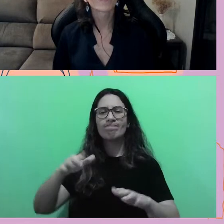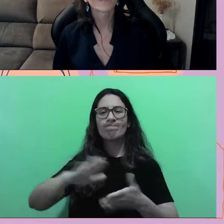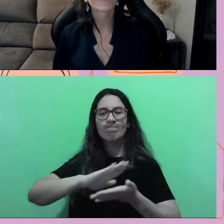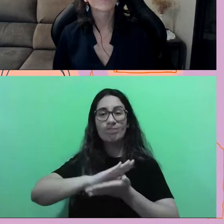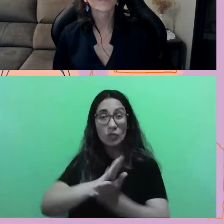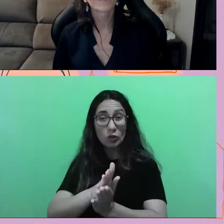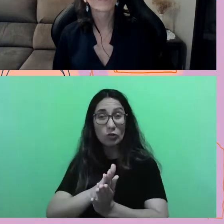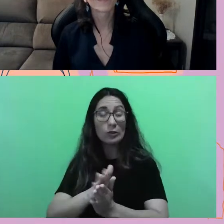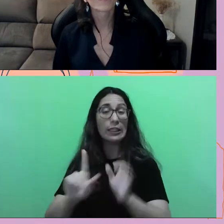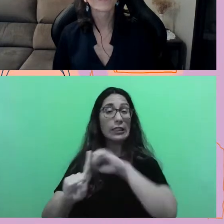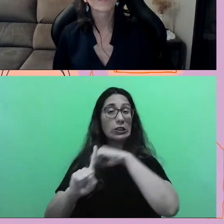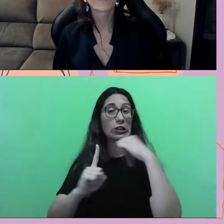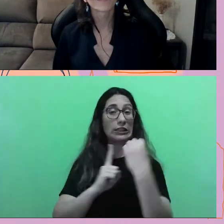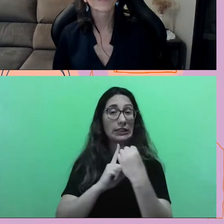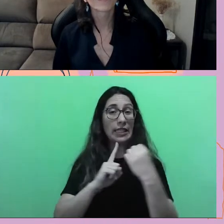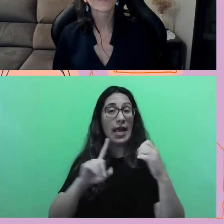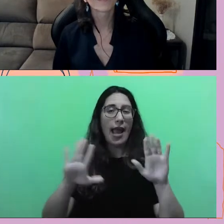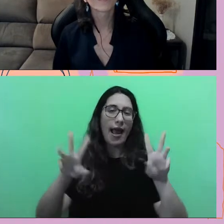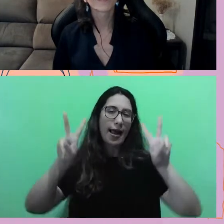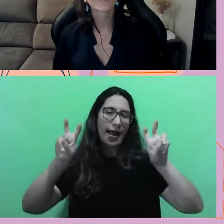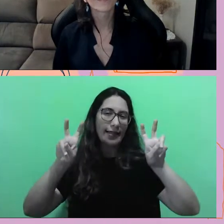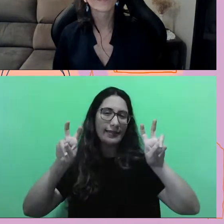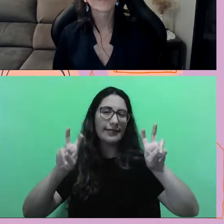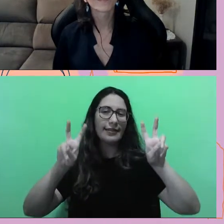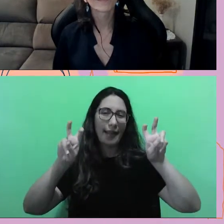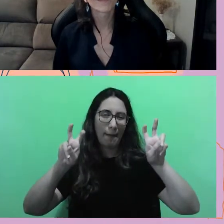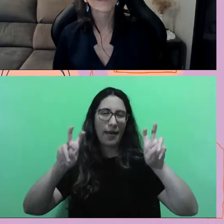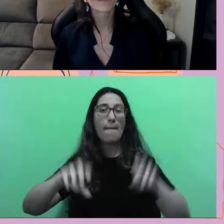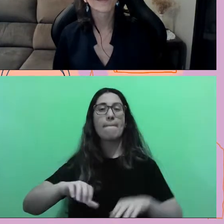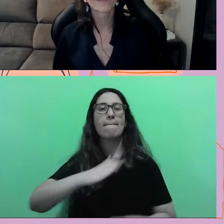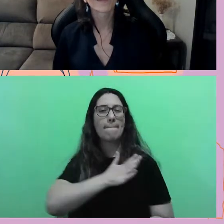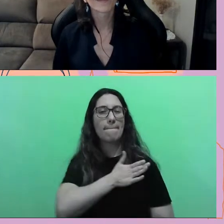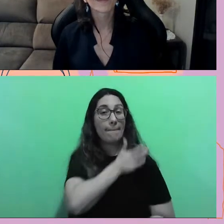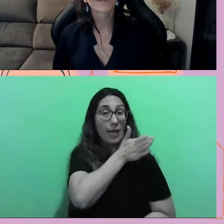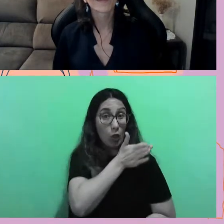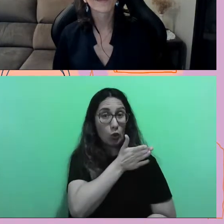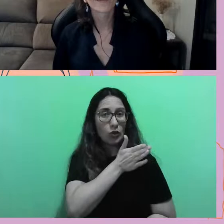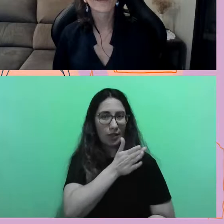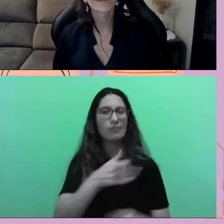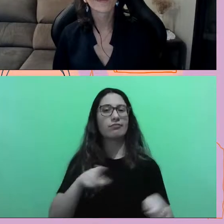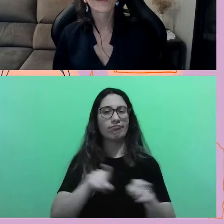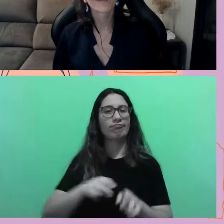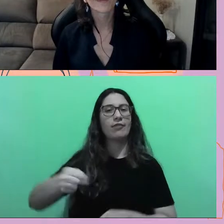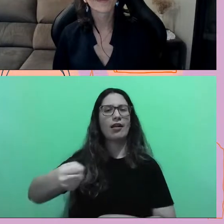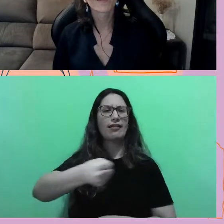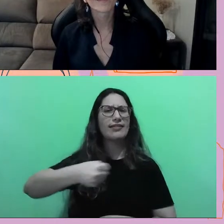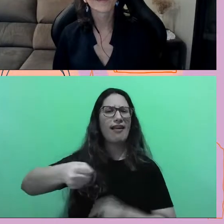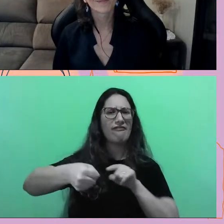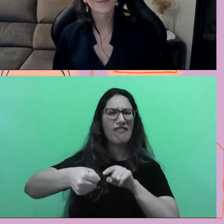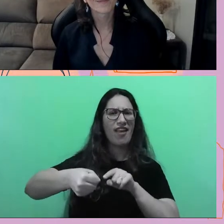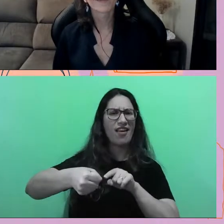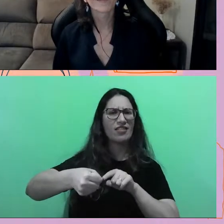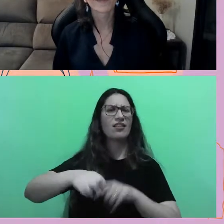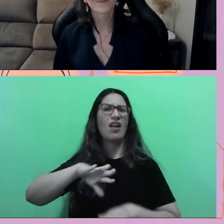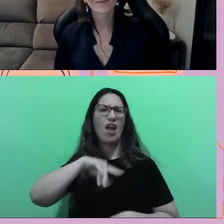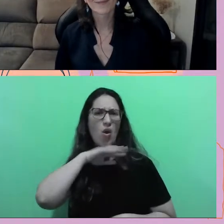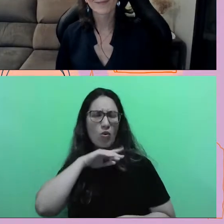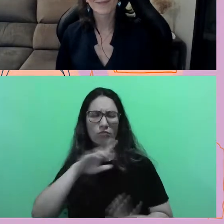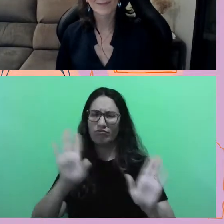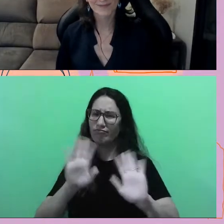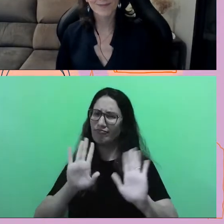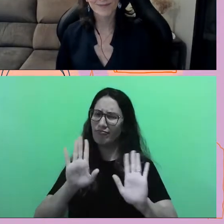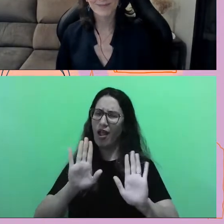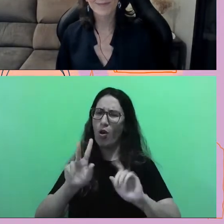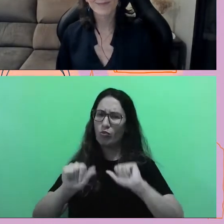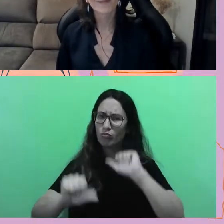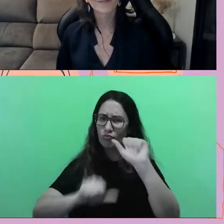nossa sociedade tem com relação à cerveja, né? Que é uma bebida que destrói lares, né? que mulher não